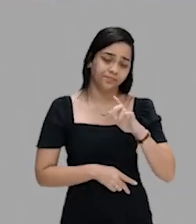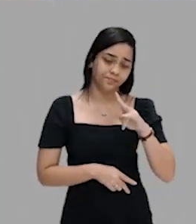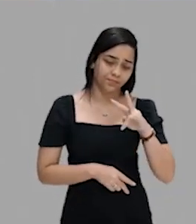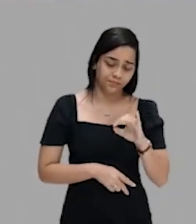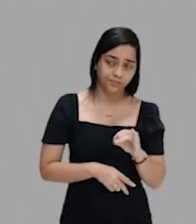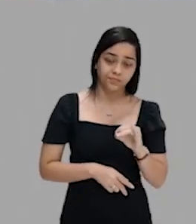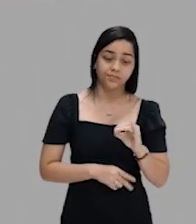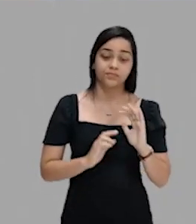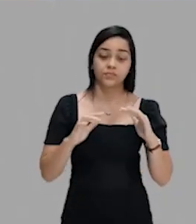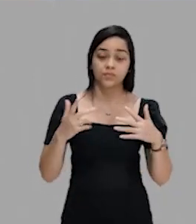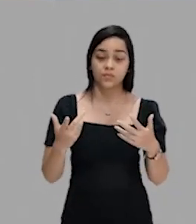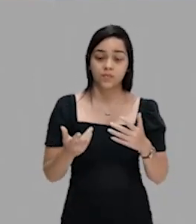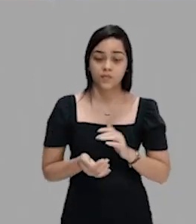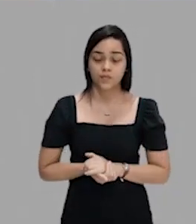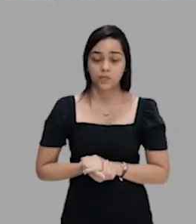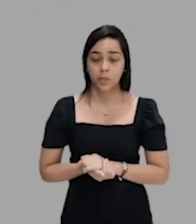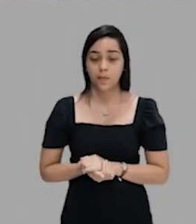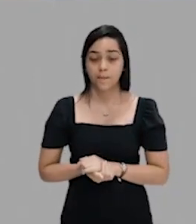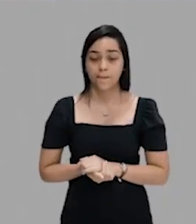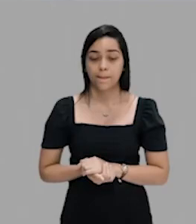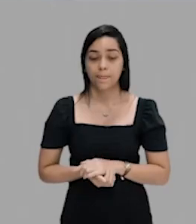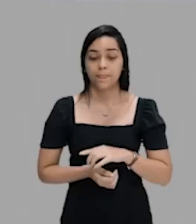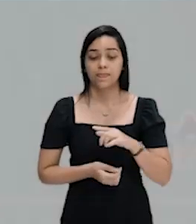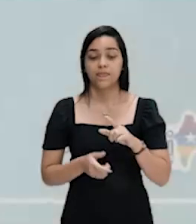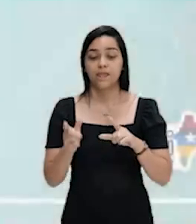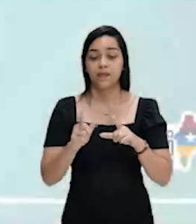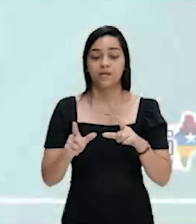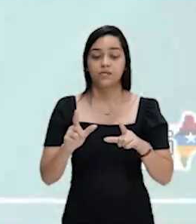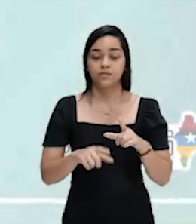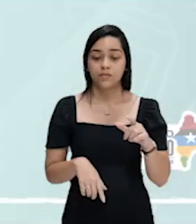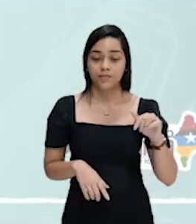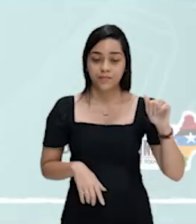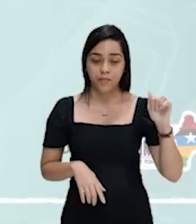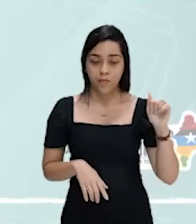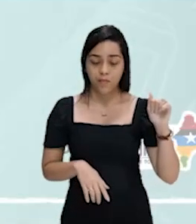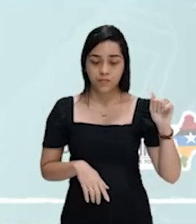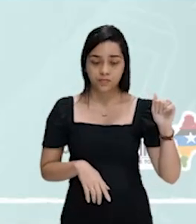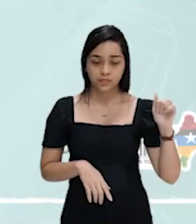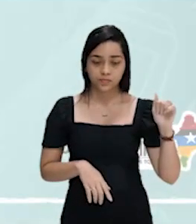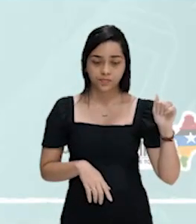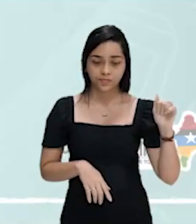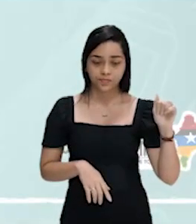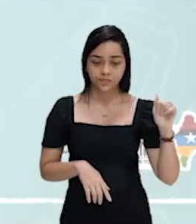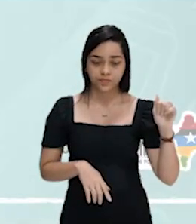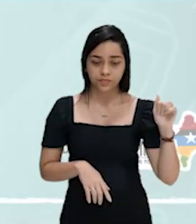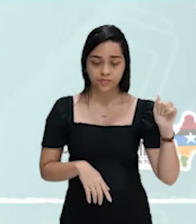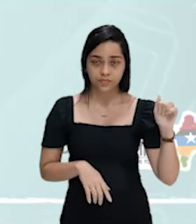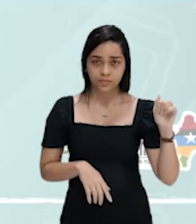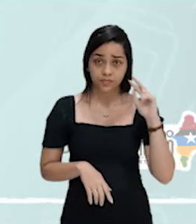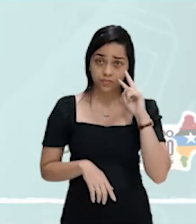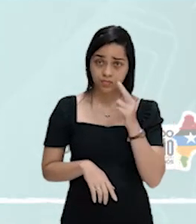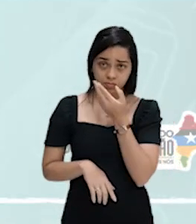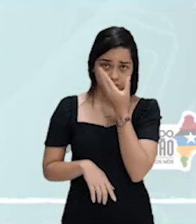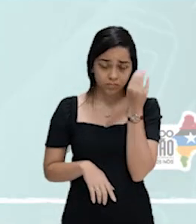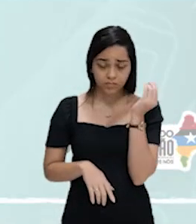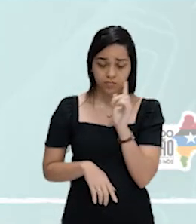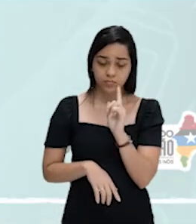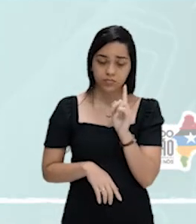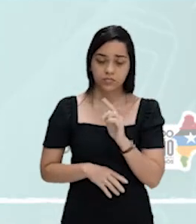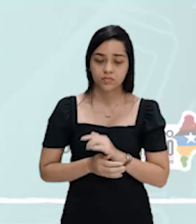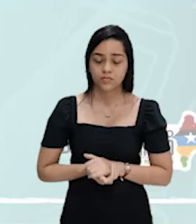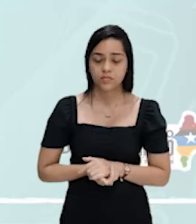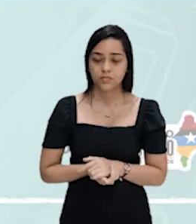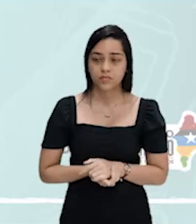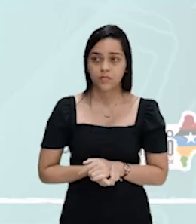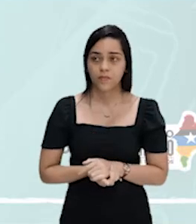aí o gabarito letra A oração subordinada substantiva a adjetiva explicativa não esqueçam tá de